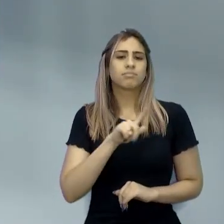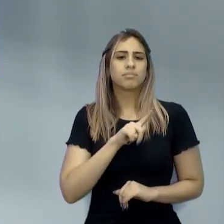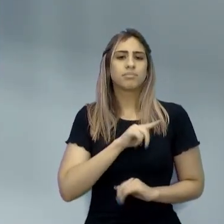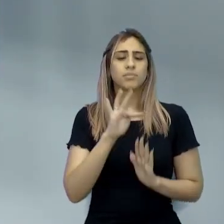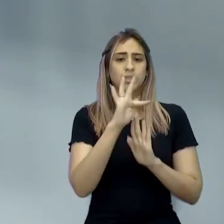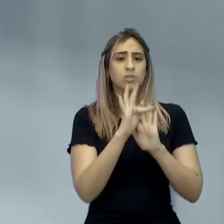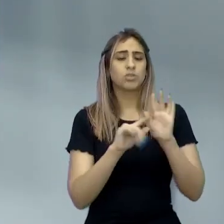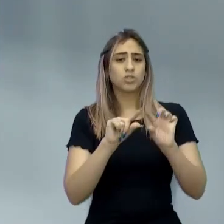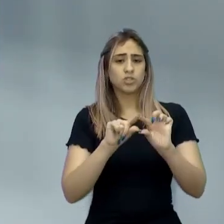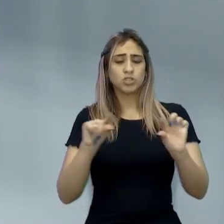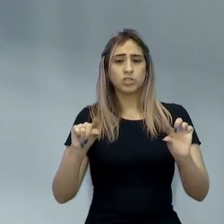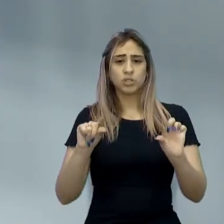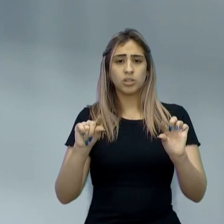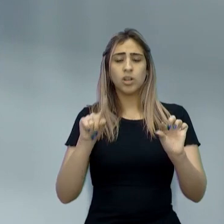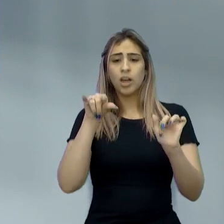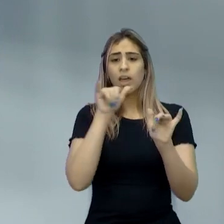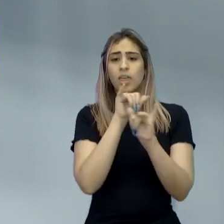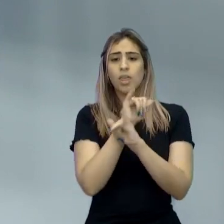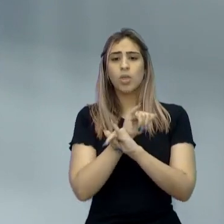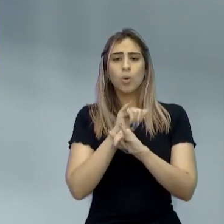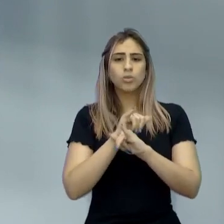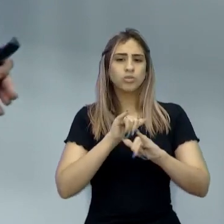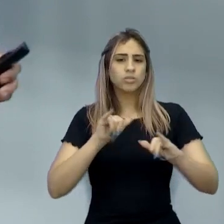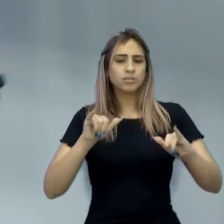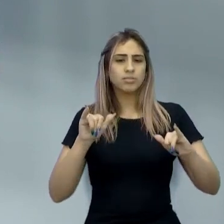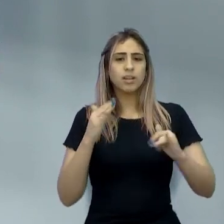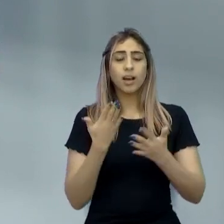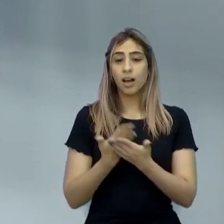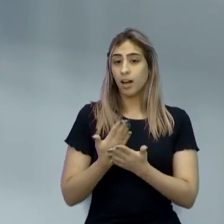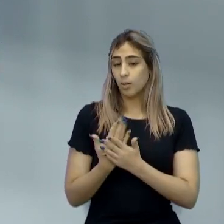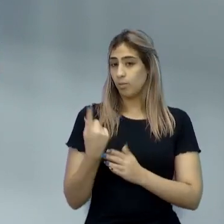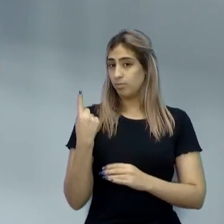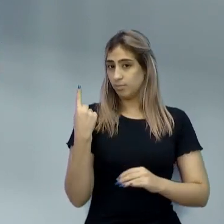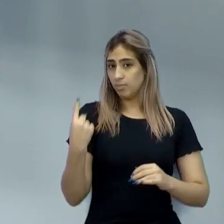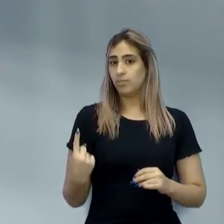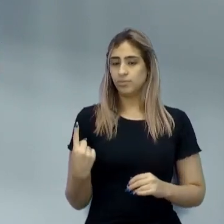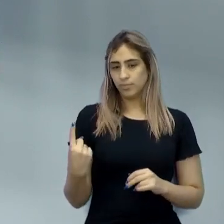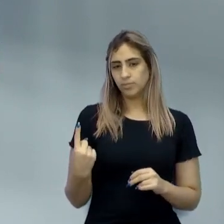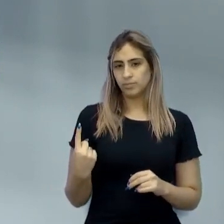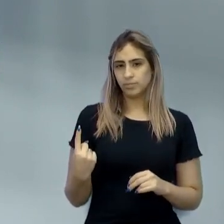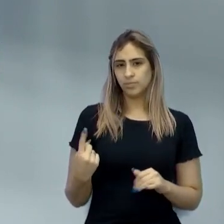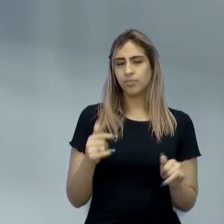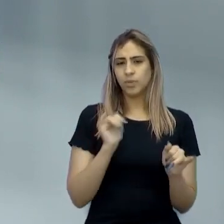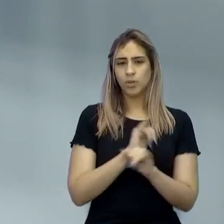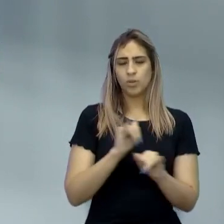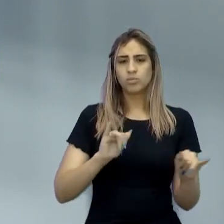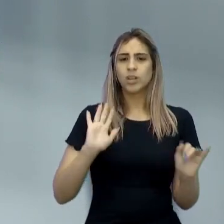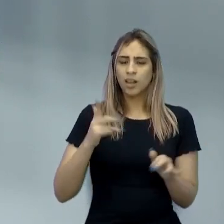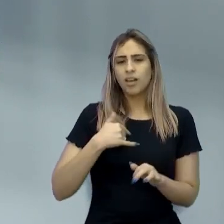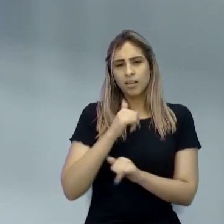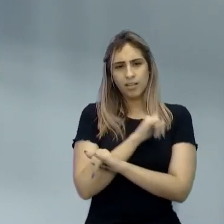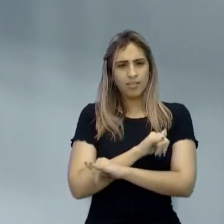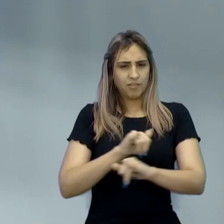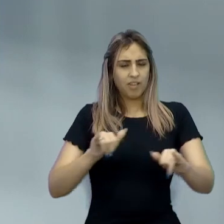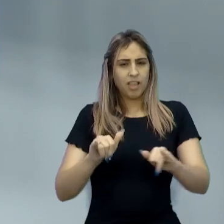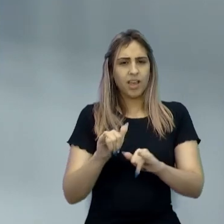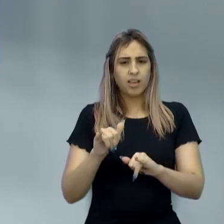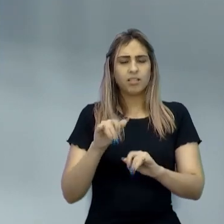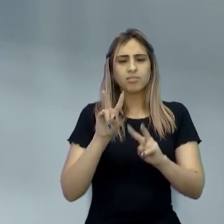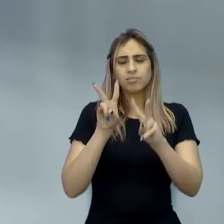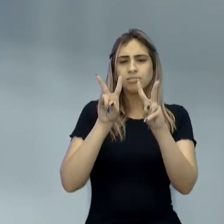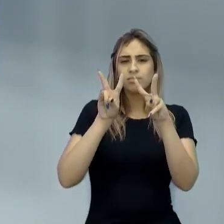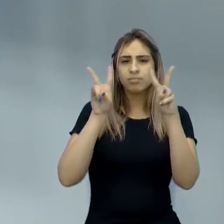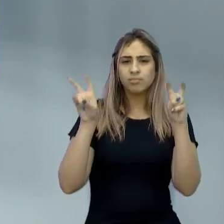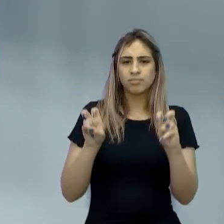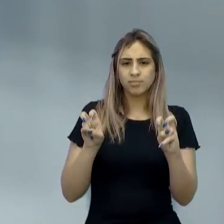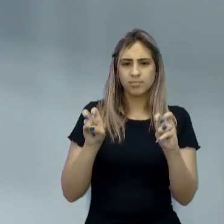nossa aula é noticiando. Então a gente já falou aula 1, a primeira delas, noticiando, até comentei do título da aula, está no